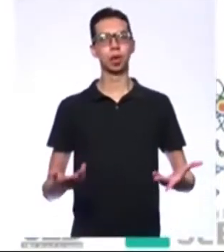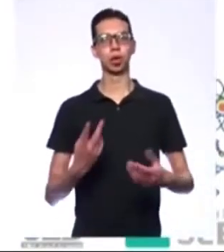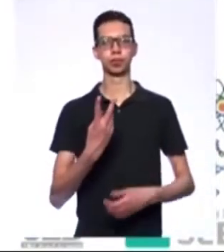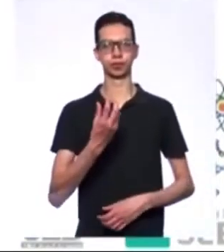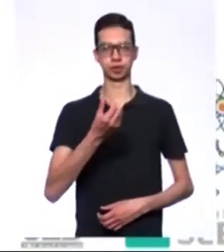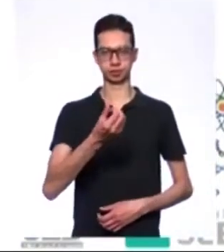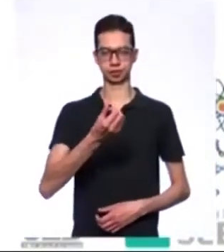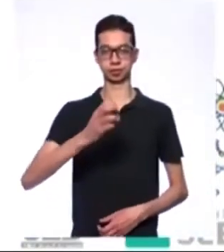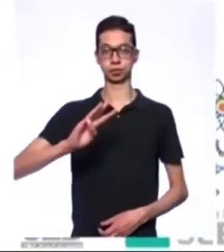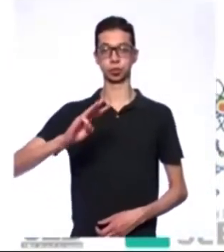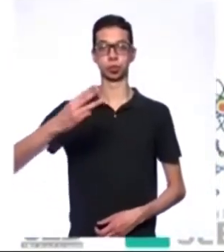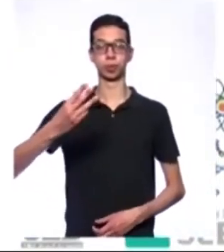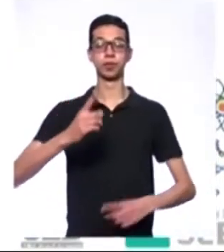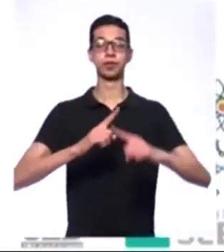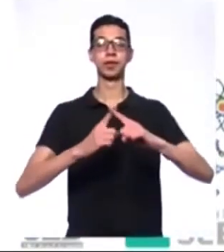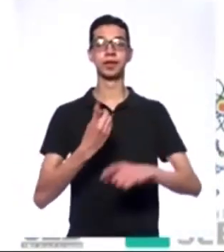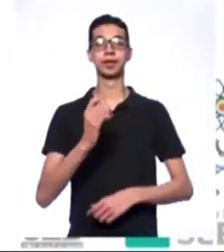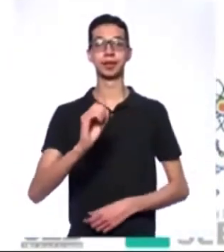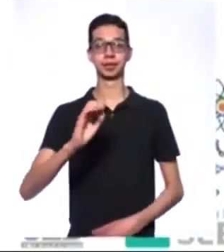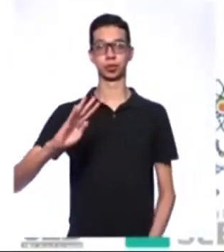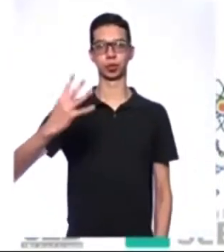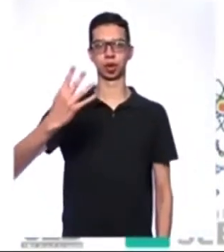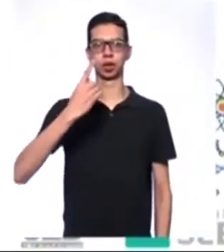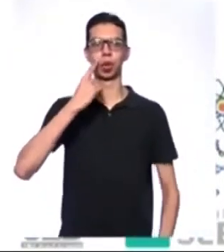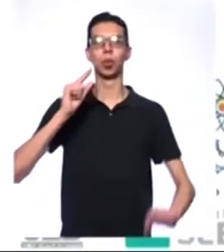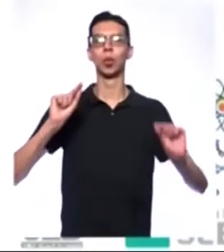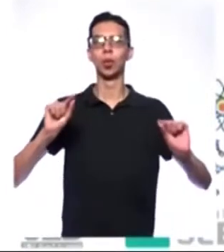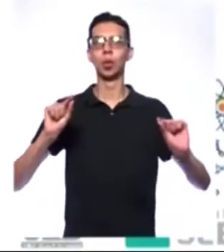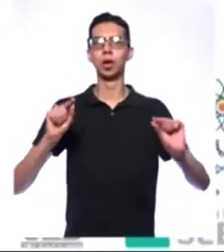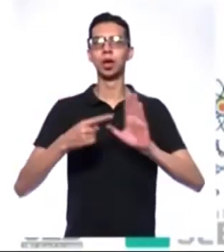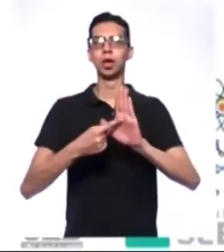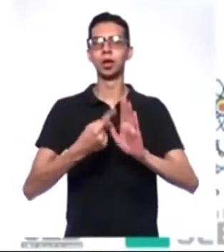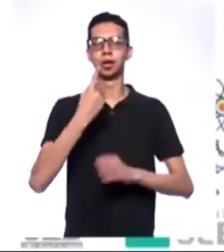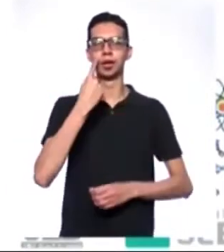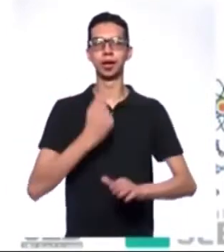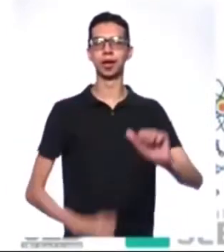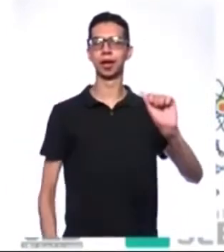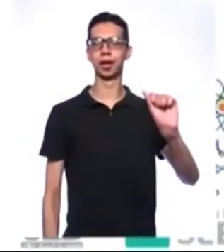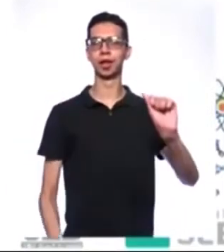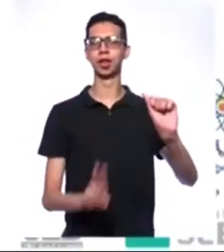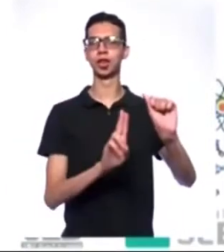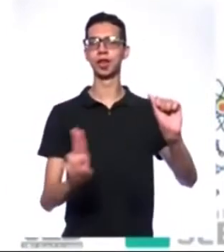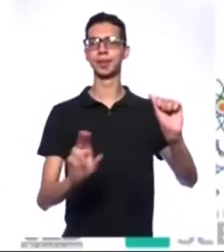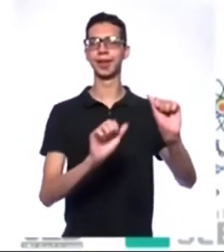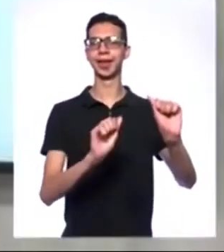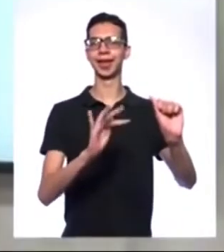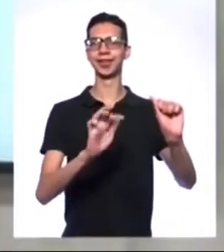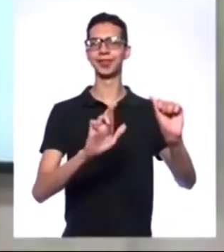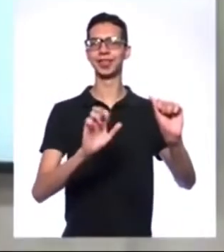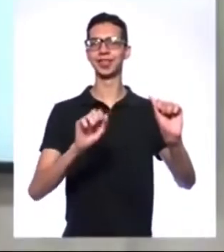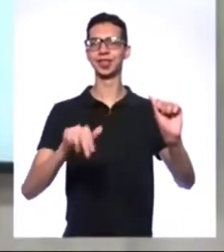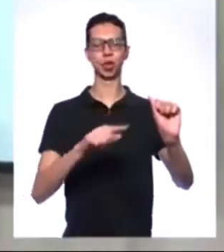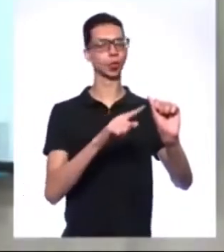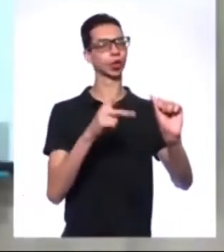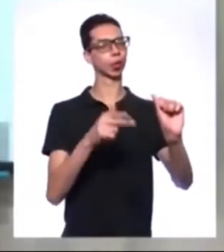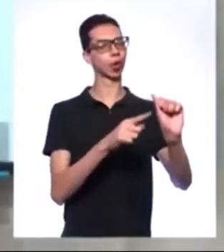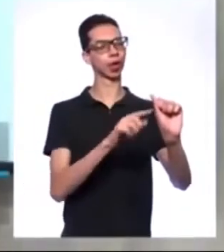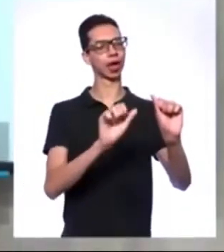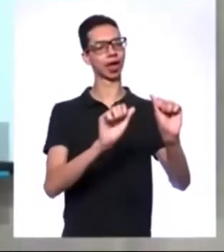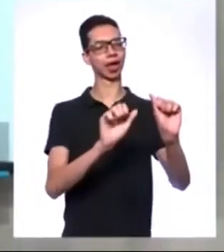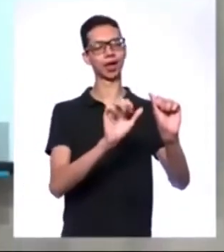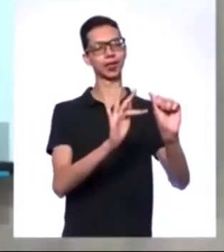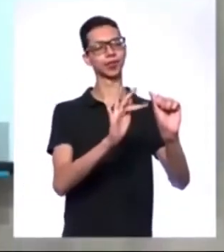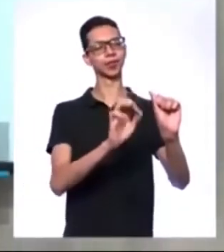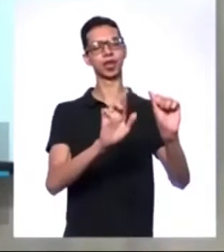apareceu na alterar a de aflição beleza gente ó